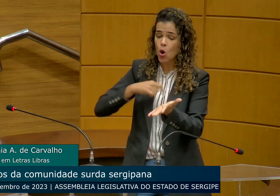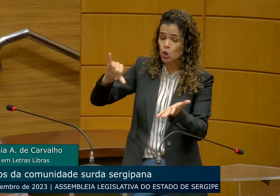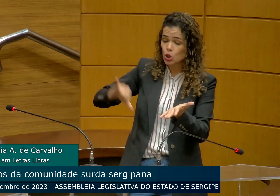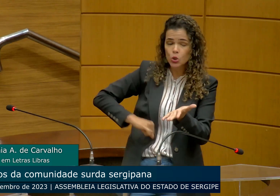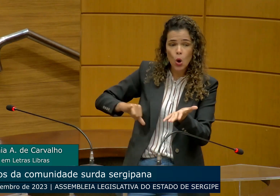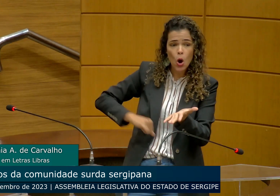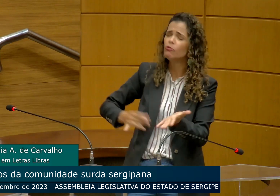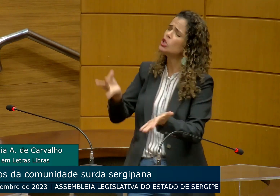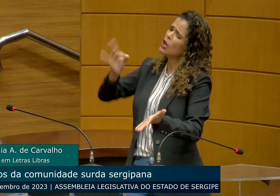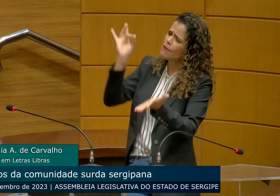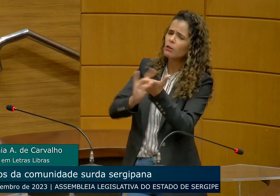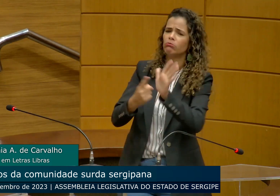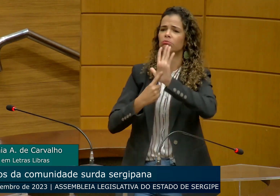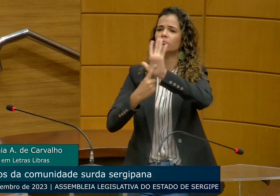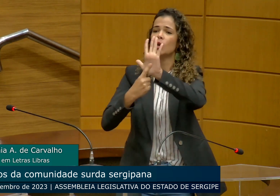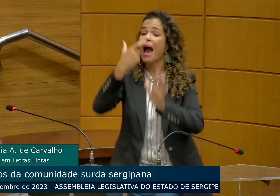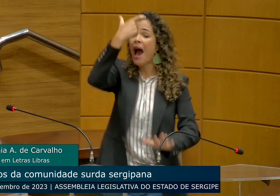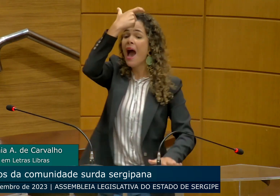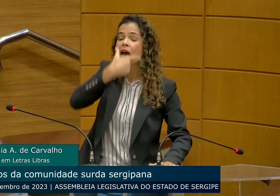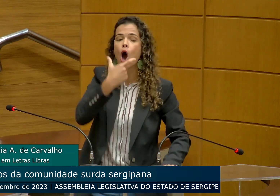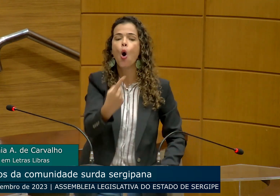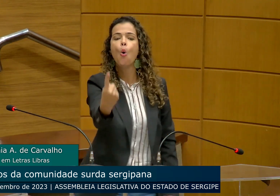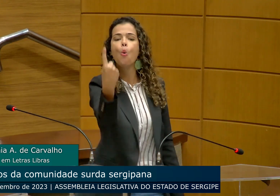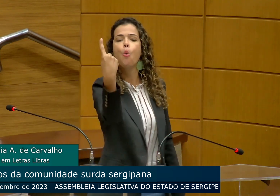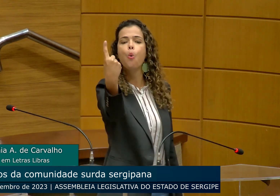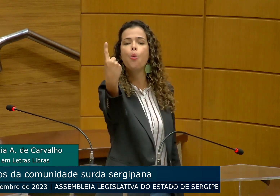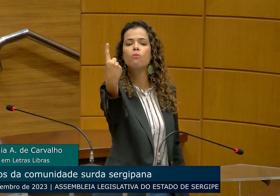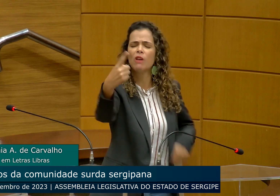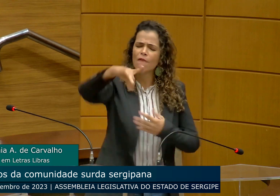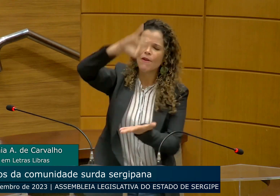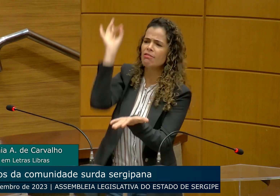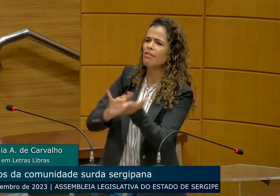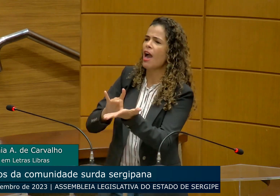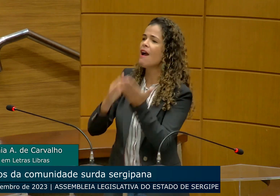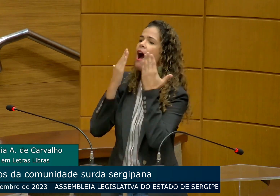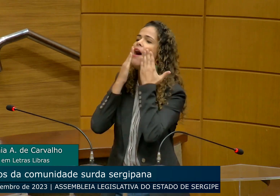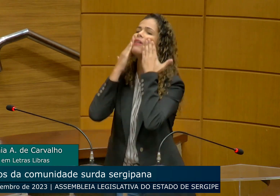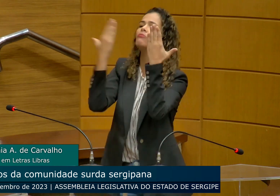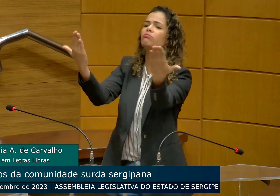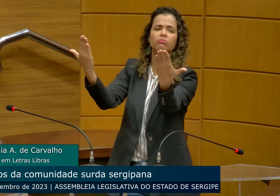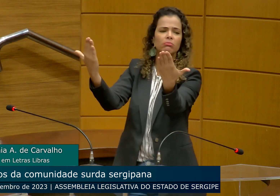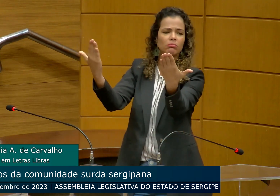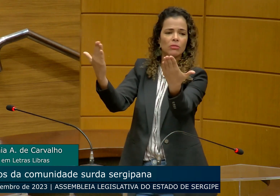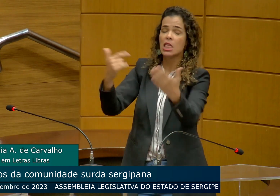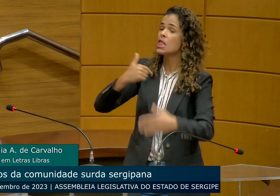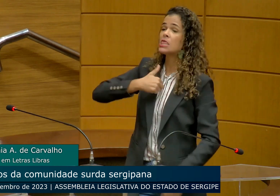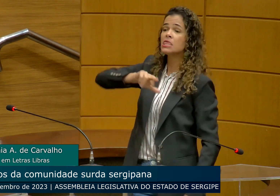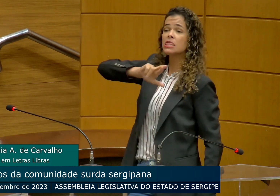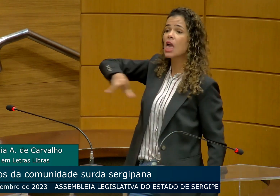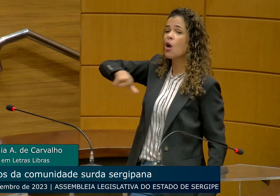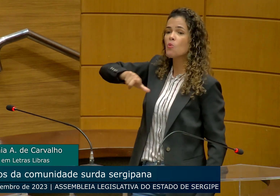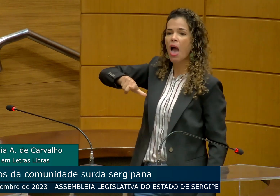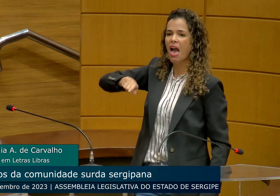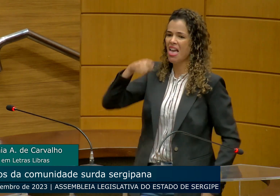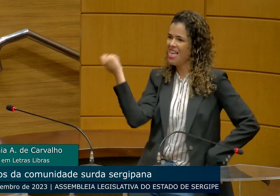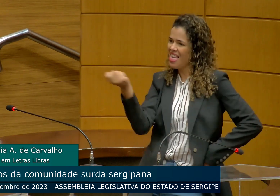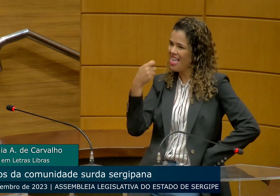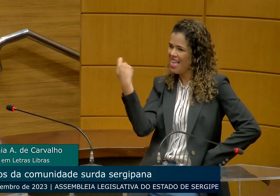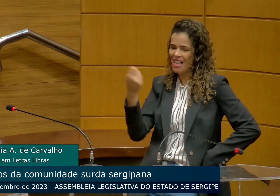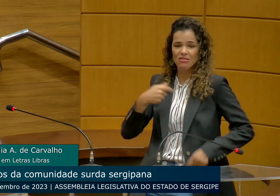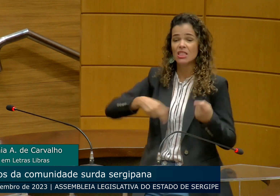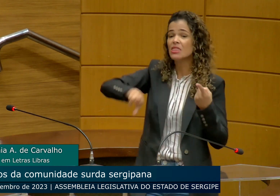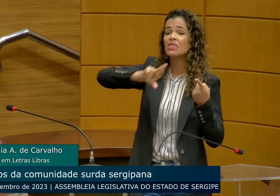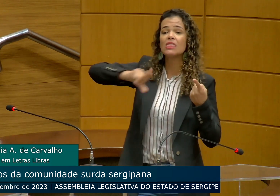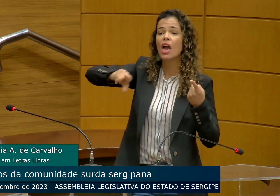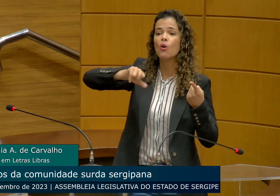eu confiava nessa promessa de que aquele sofrimento ia passar e que eu ia mostrar para as pessoas, eu ia apresentar para elas